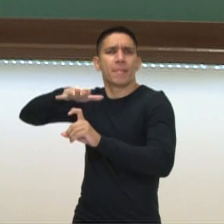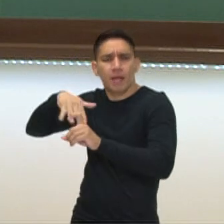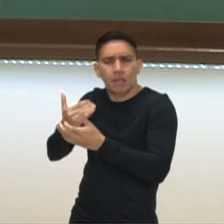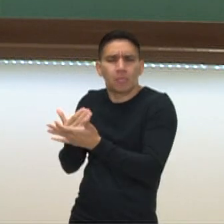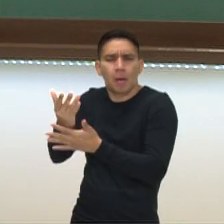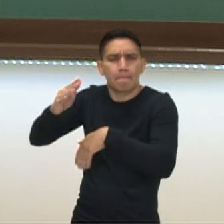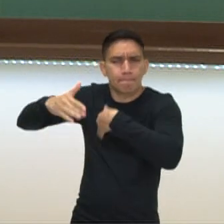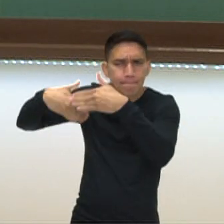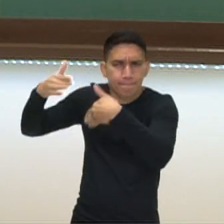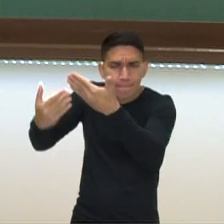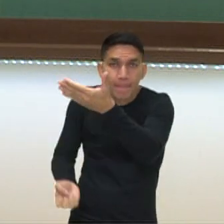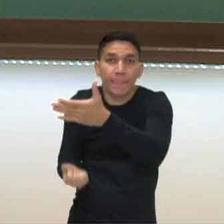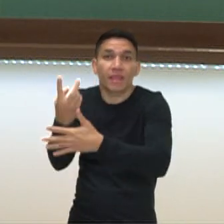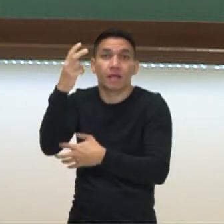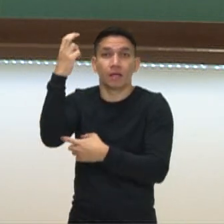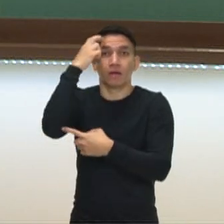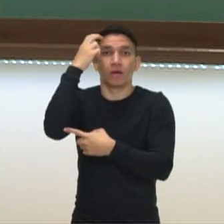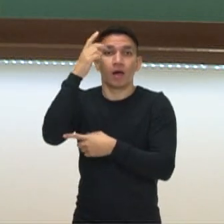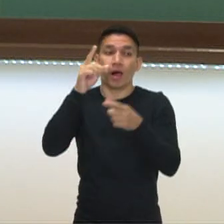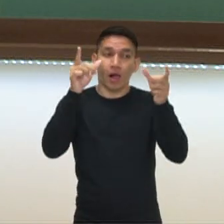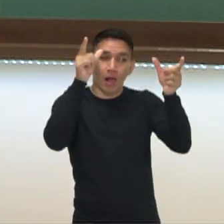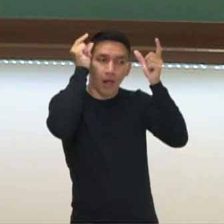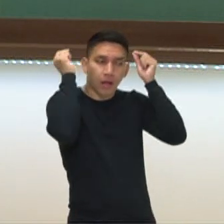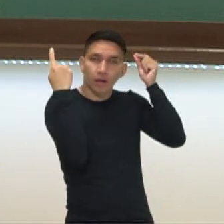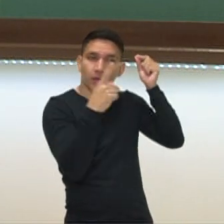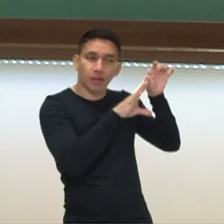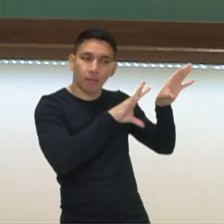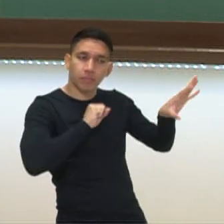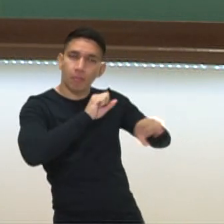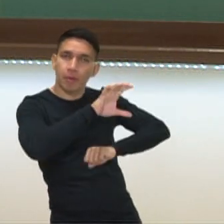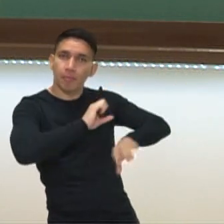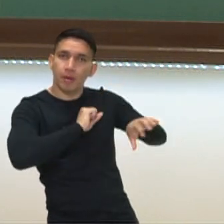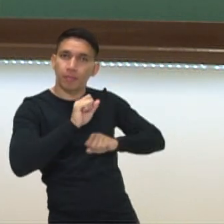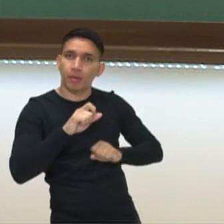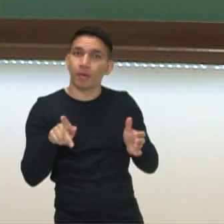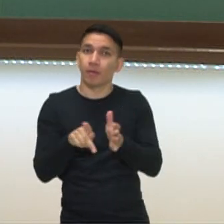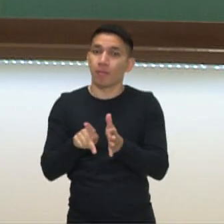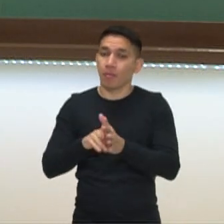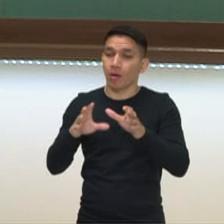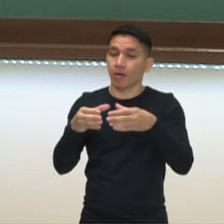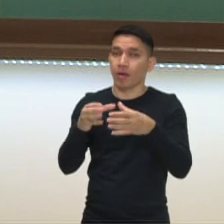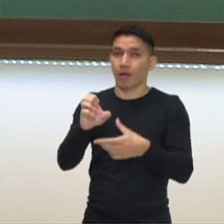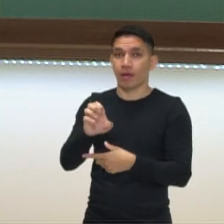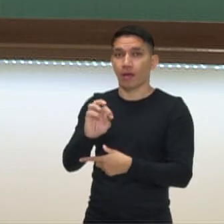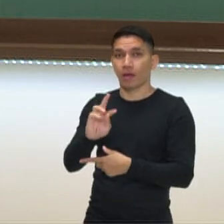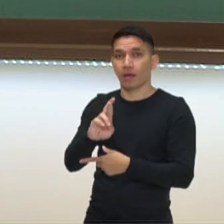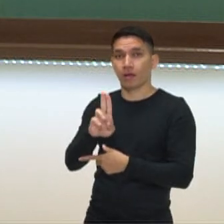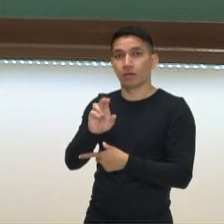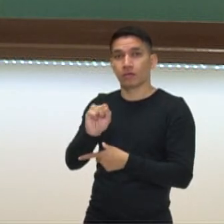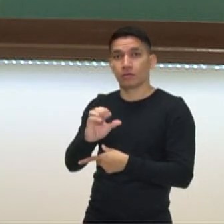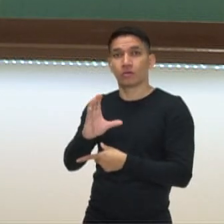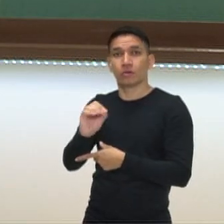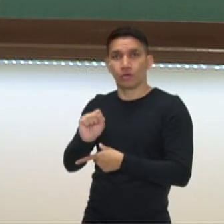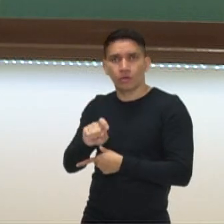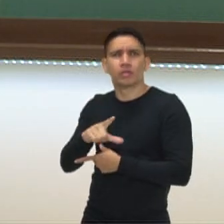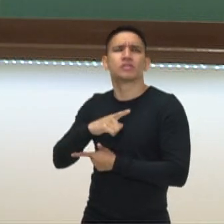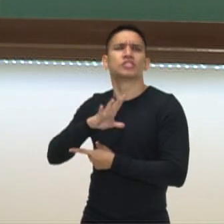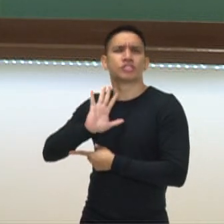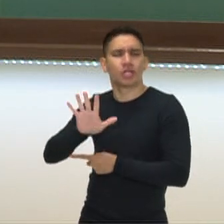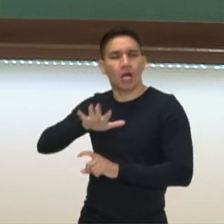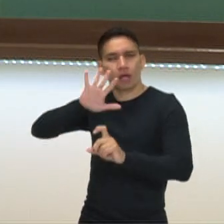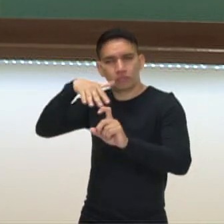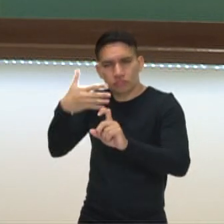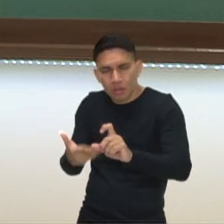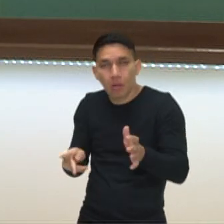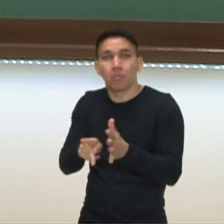assimilar essa questão da cultura grega. E eles começam a ver a questão dos etruscos, que já tinha essa coisa do ritual funerário, e eles começam a pegar